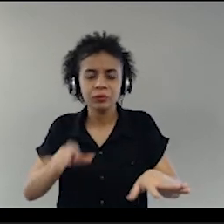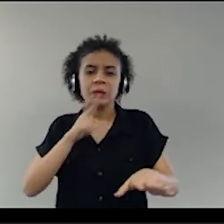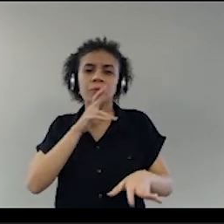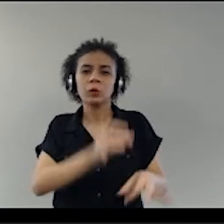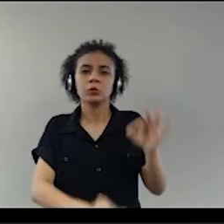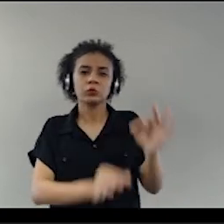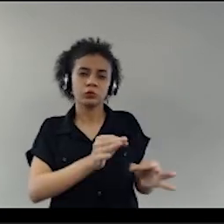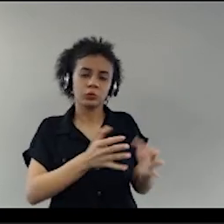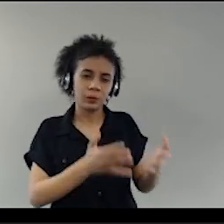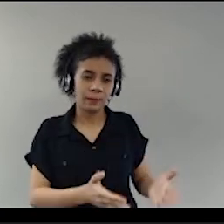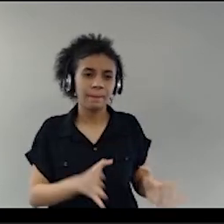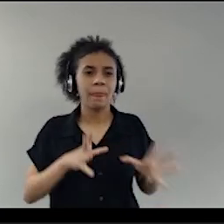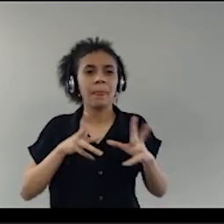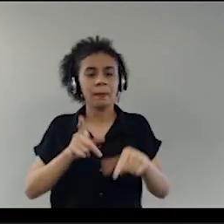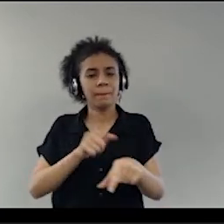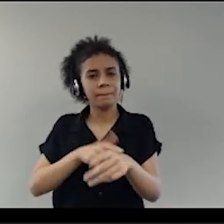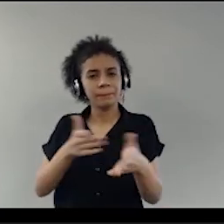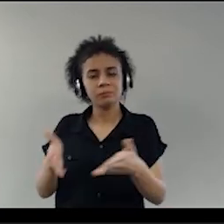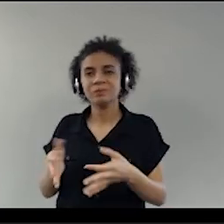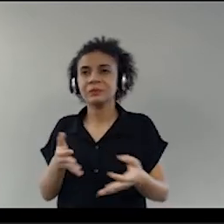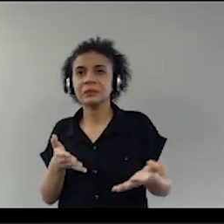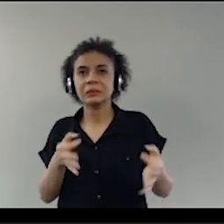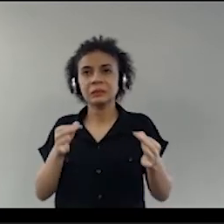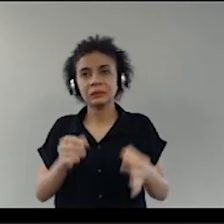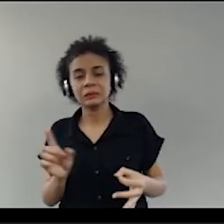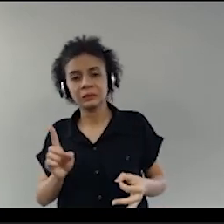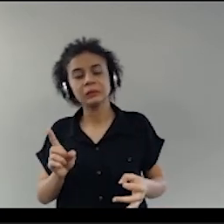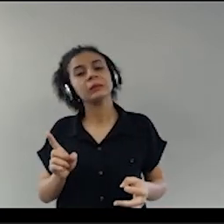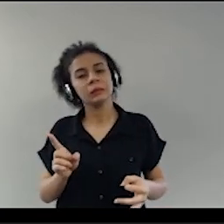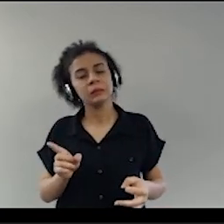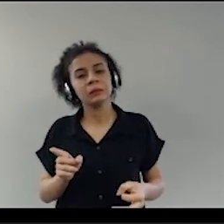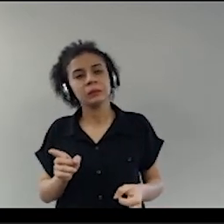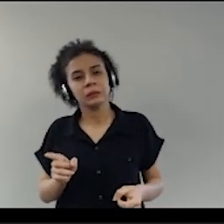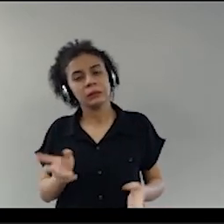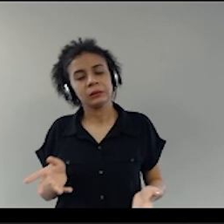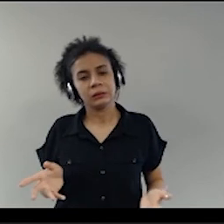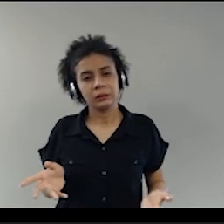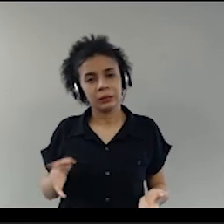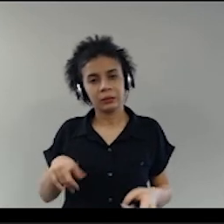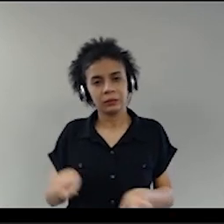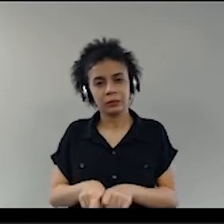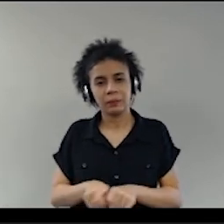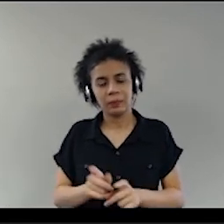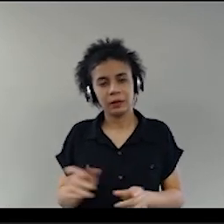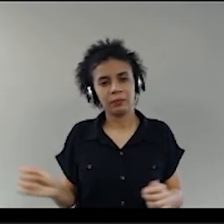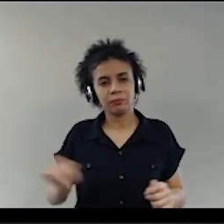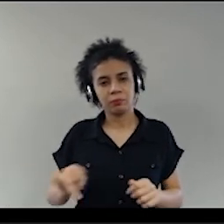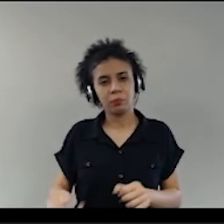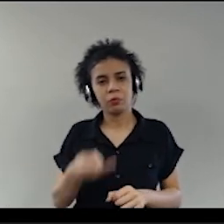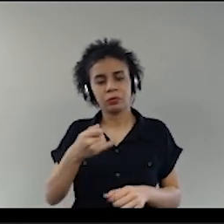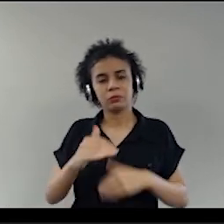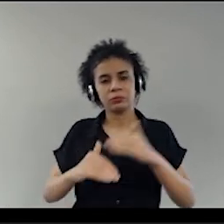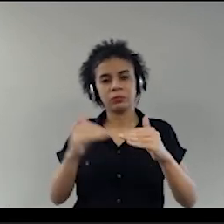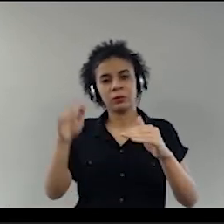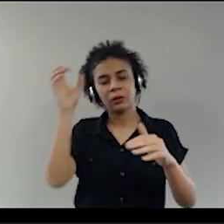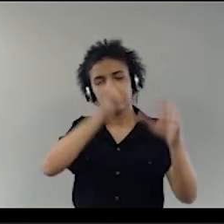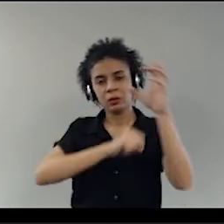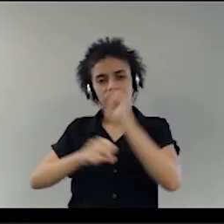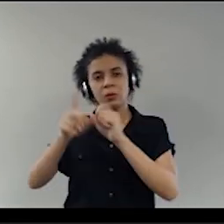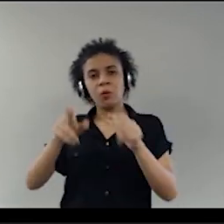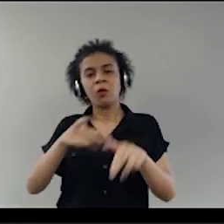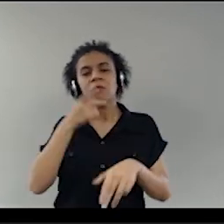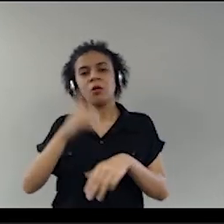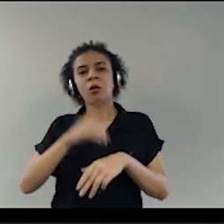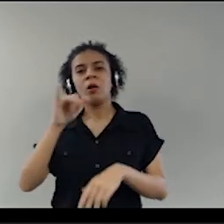jurídica, né? Esses momentos de incertezas são também oportunidades de crescimento, de aprendizado, como falou